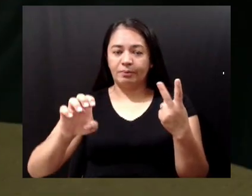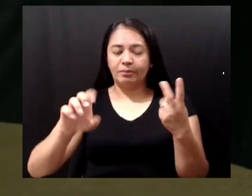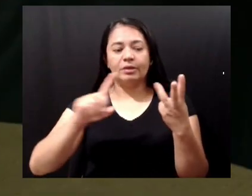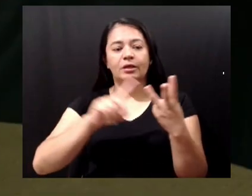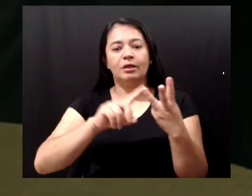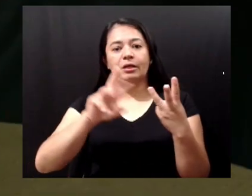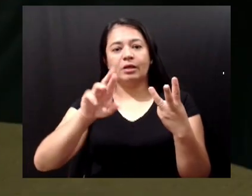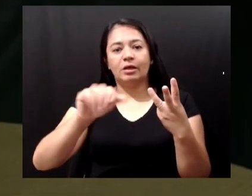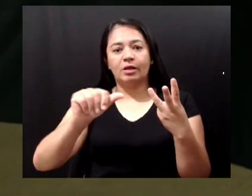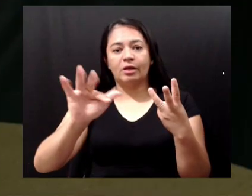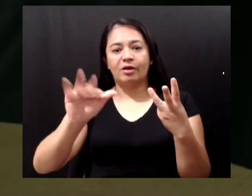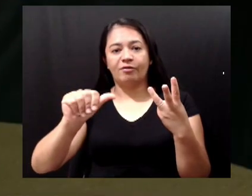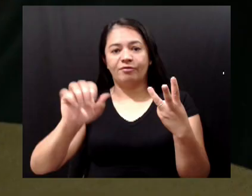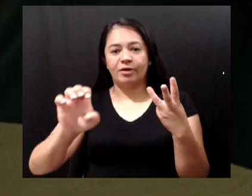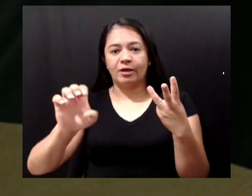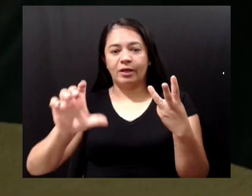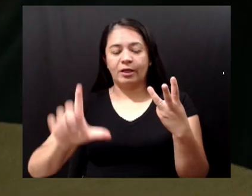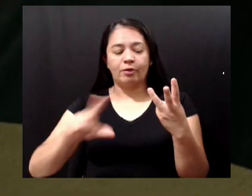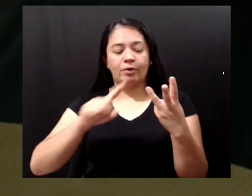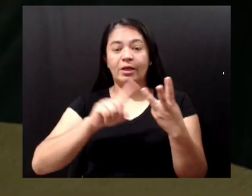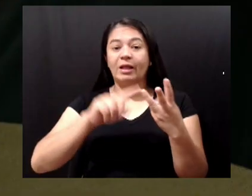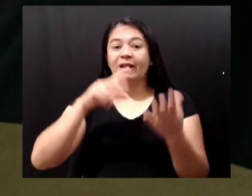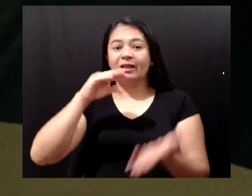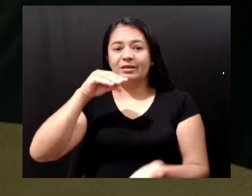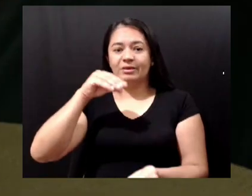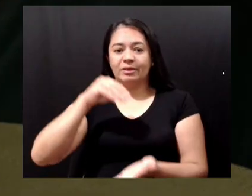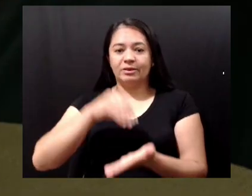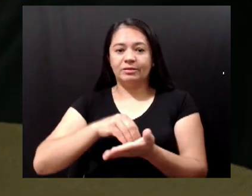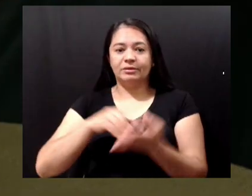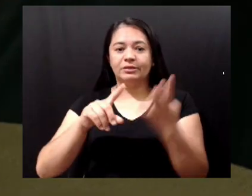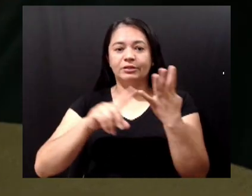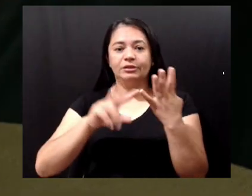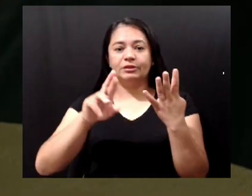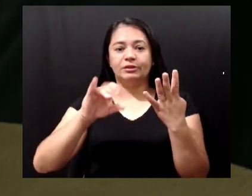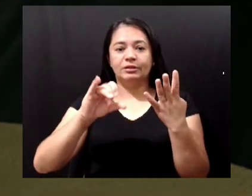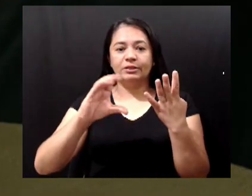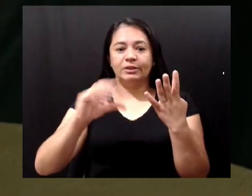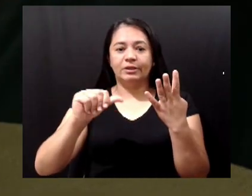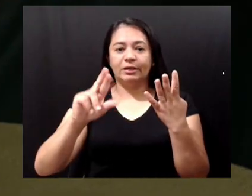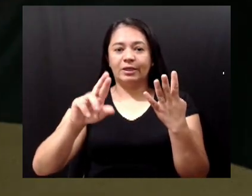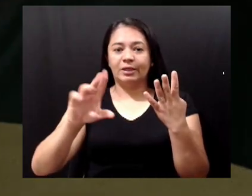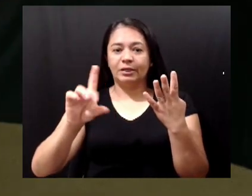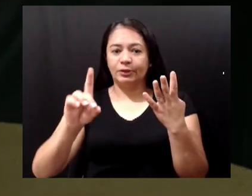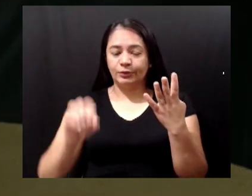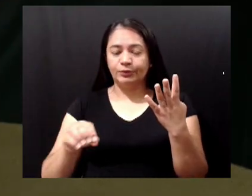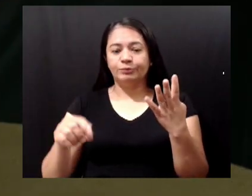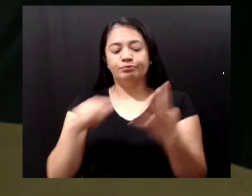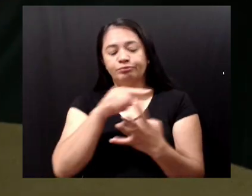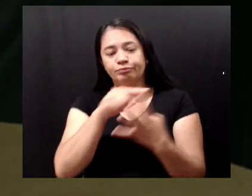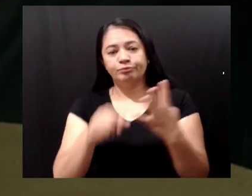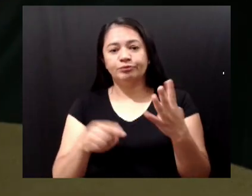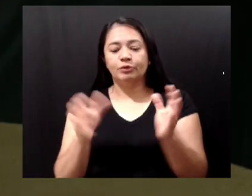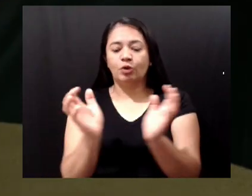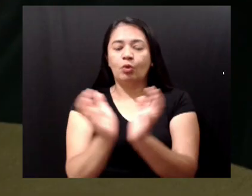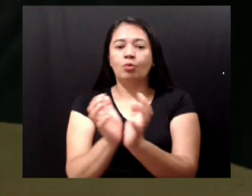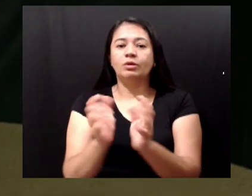e o Ricardo Almeida Ribeiro da Silva, da Abrasf, tá? A comissão é formada pelos